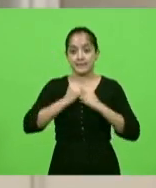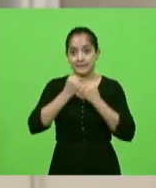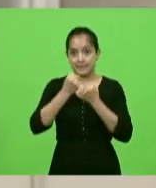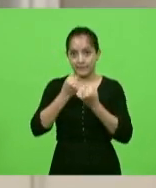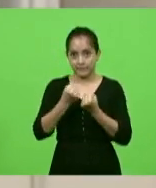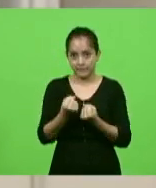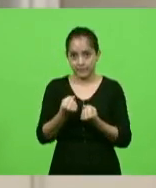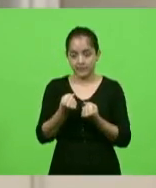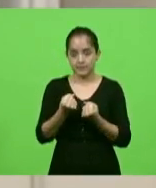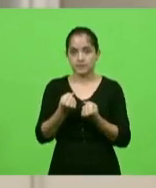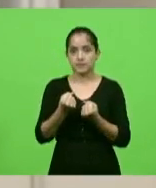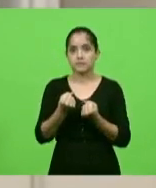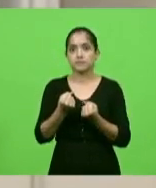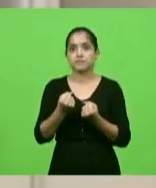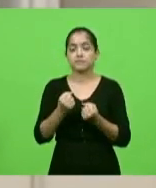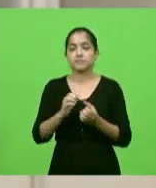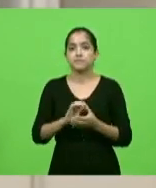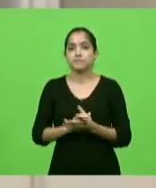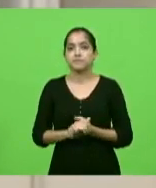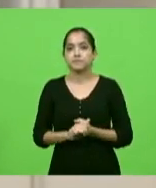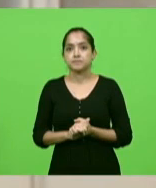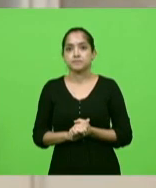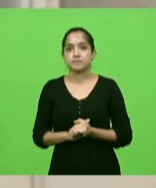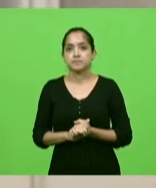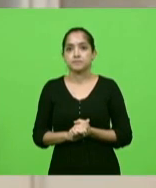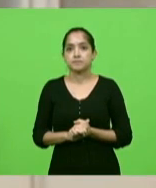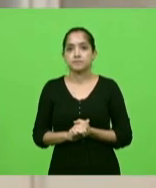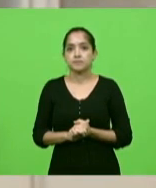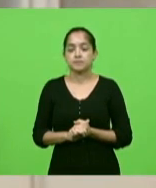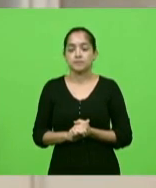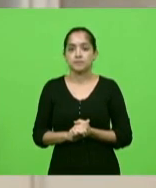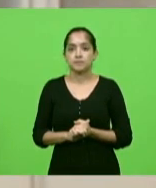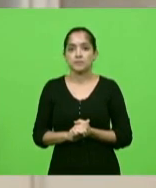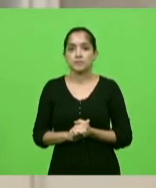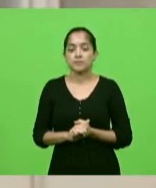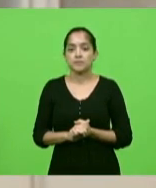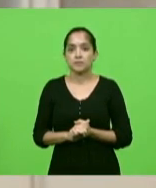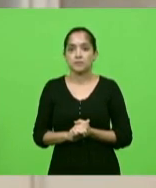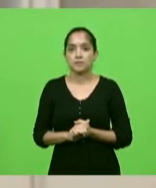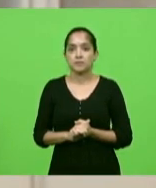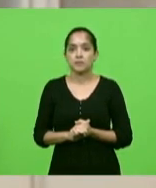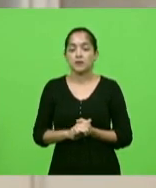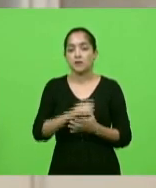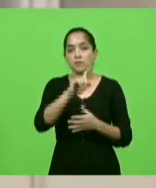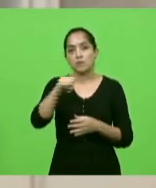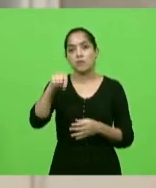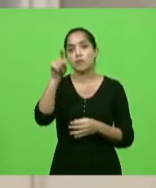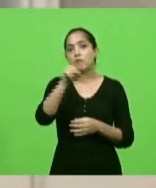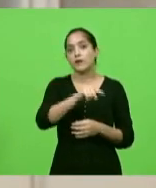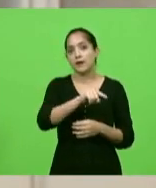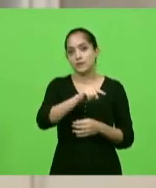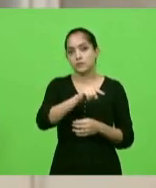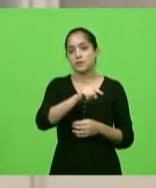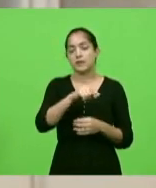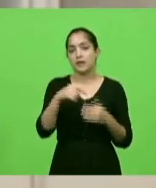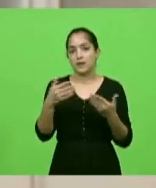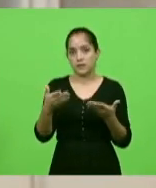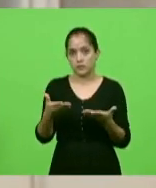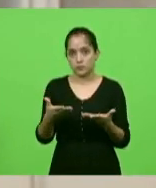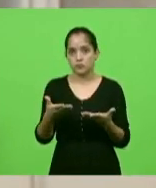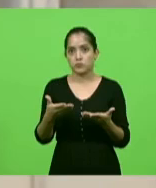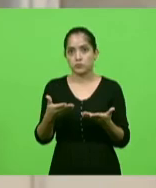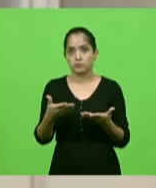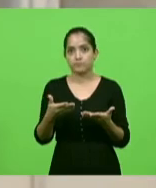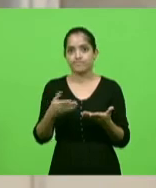defesa da casa civil e ele foi anulado e veio a